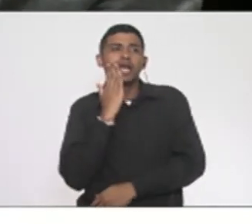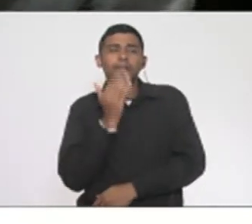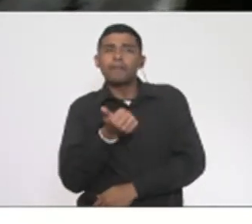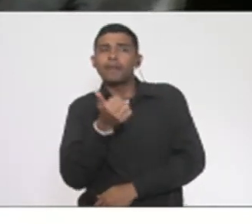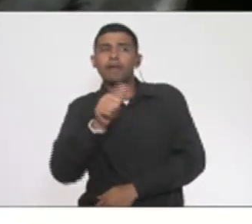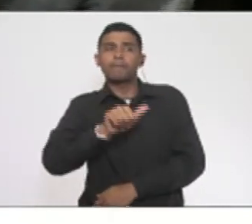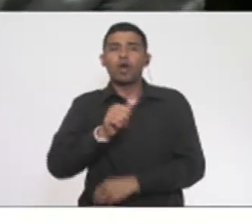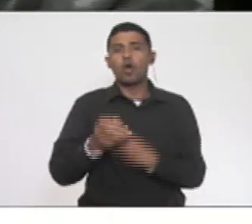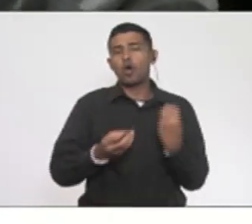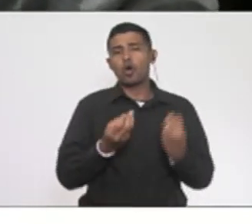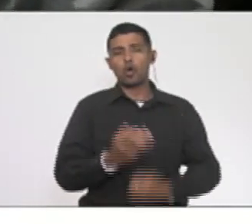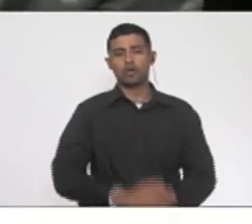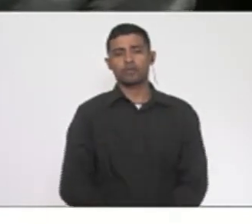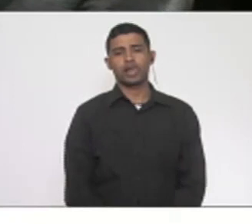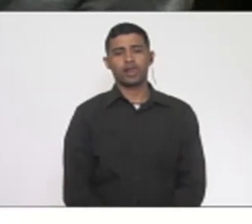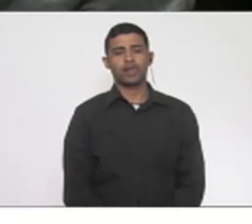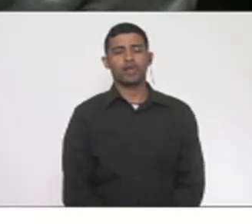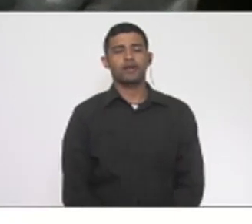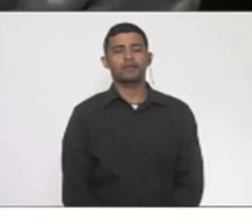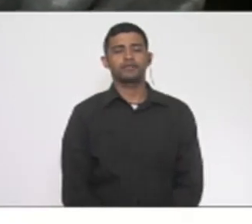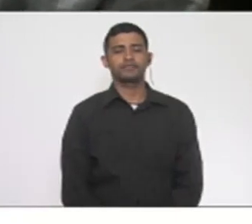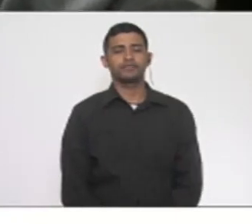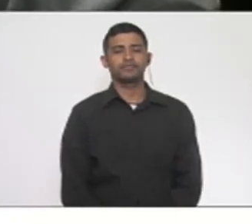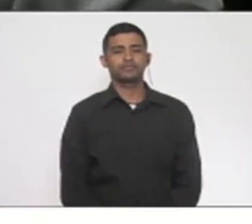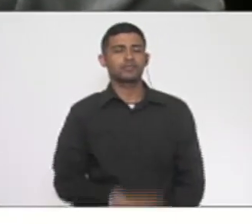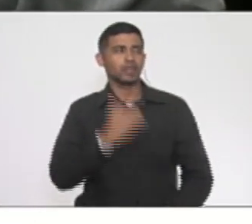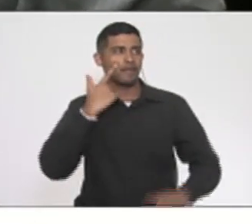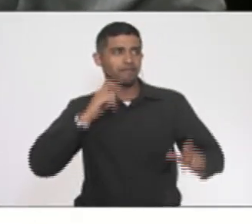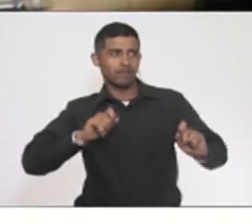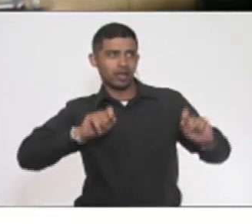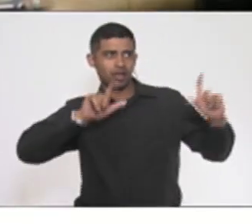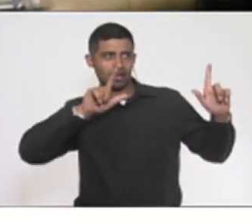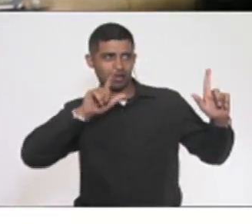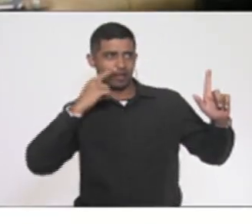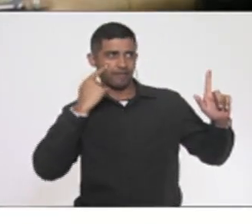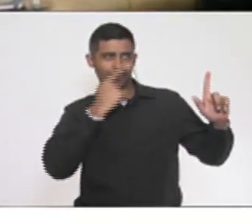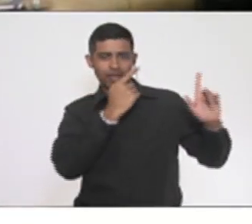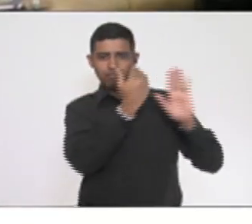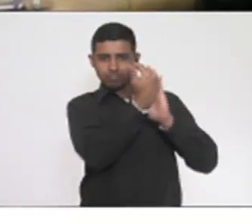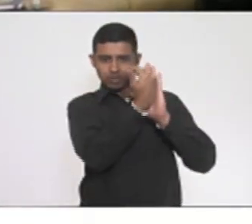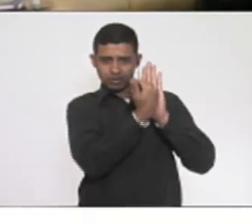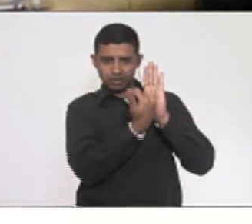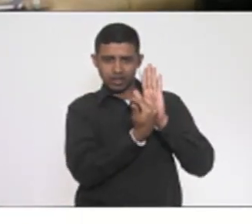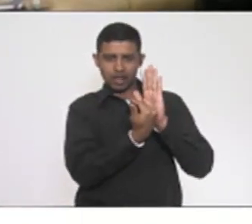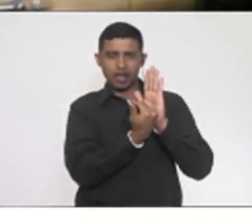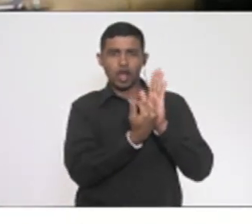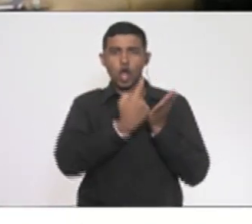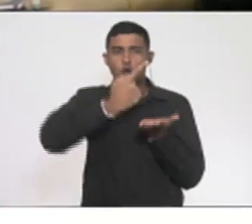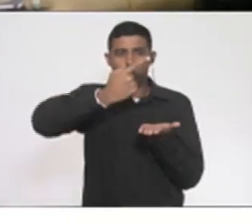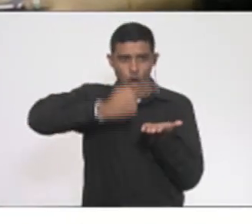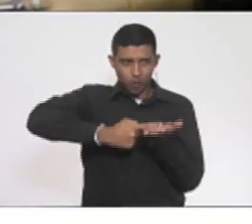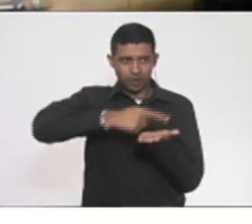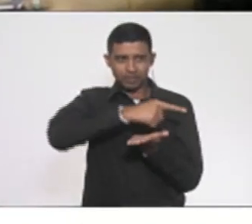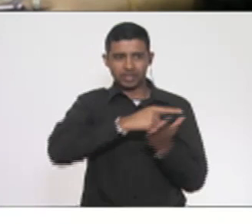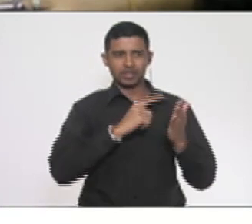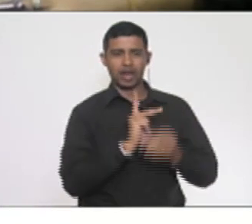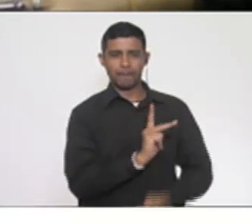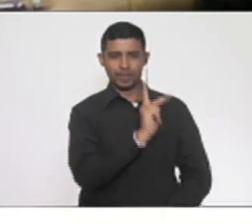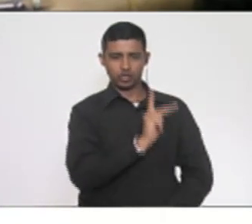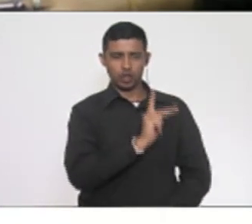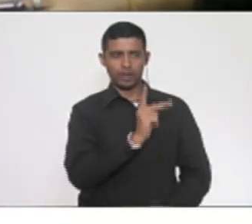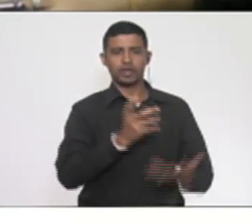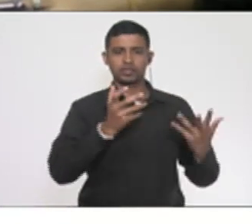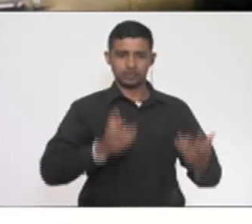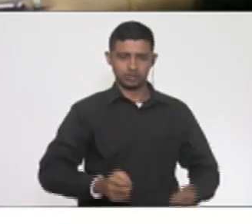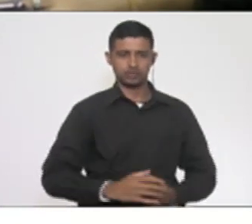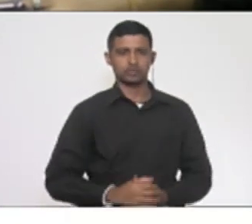medidas. Só de forma objetiva. Nesse próximo slide, a gente vê alguns compromissos que a Petrobras assumiu. Ela vende às transportadoras e